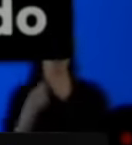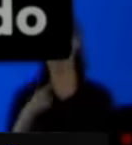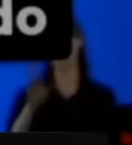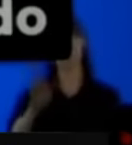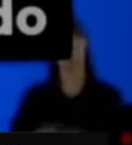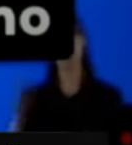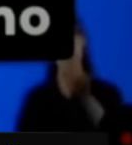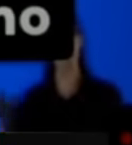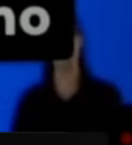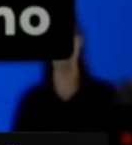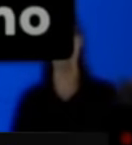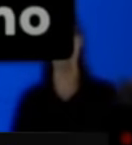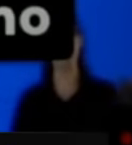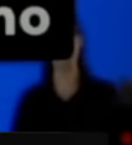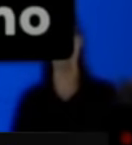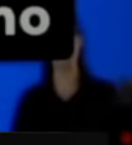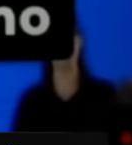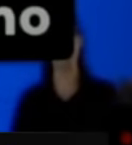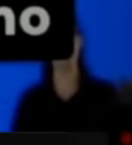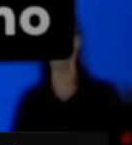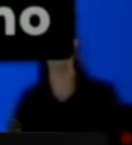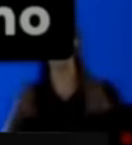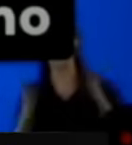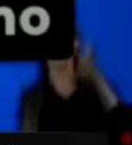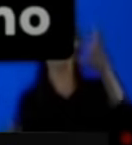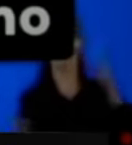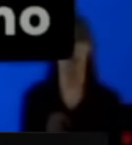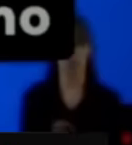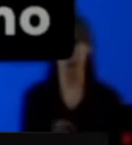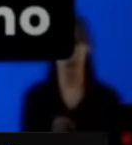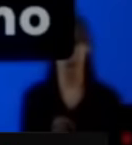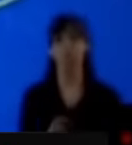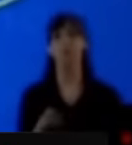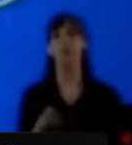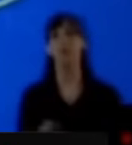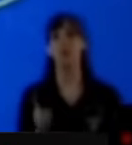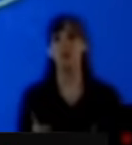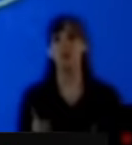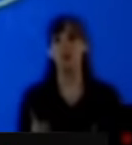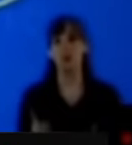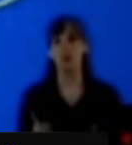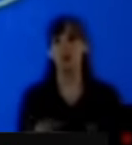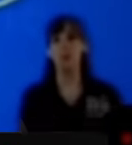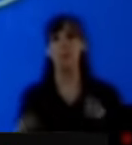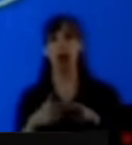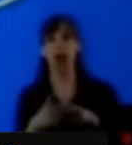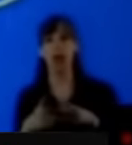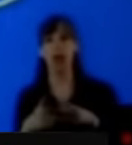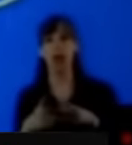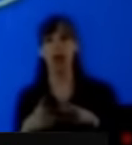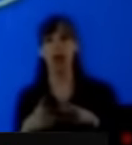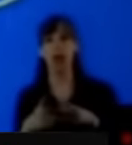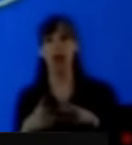protegido a toda costa. Que tem que ser protegido a todo custo. Chegando a abogar por mecanismo de controle poblacional.